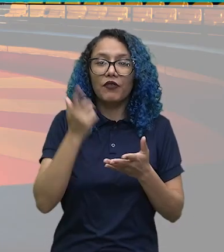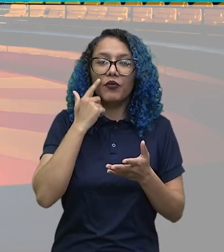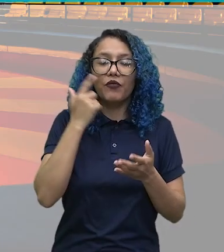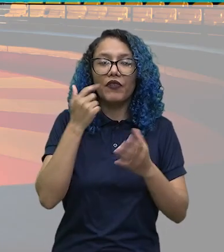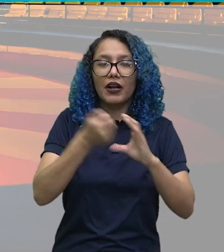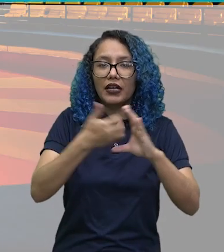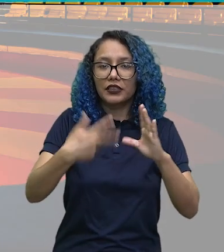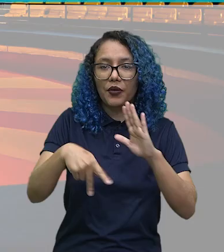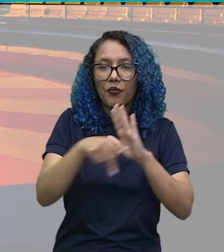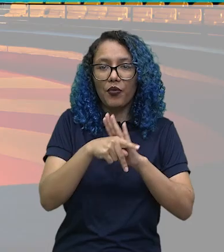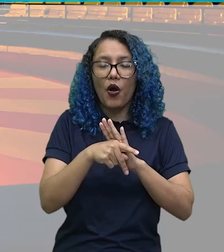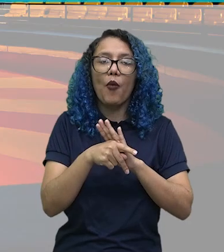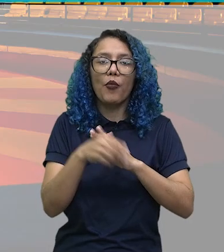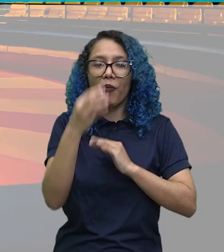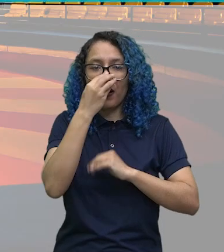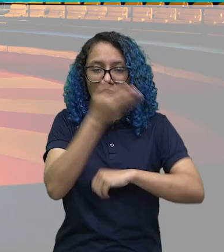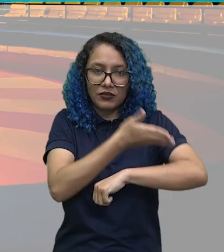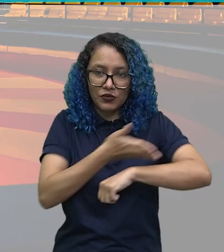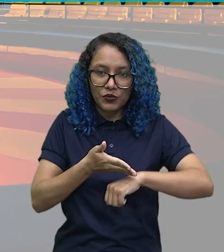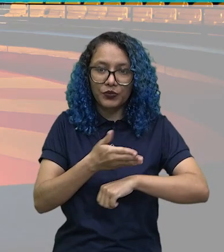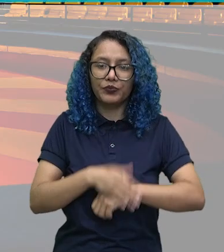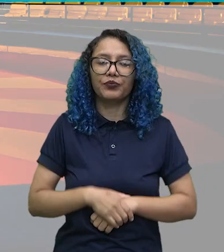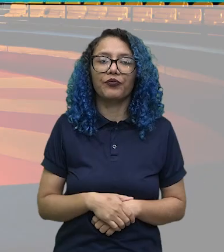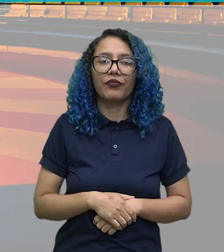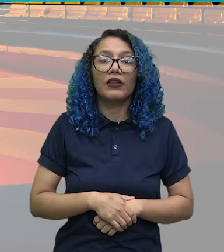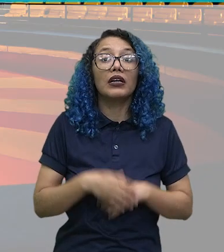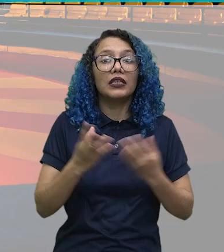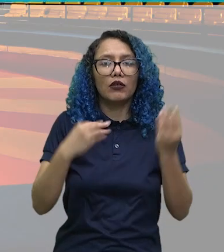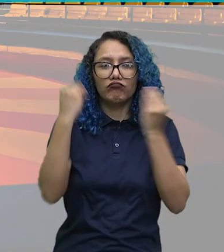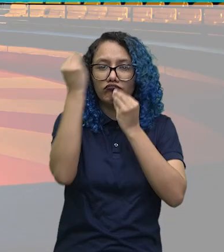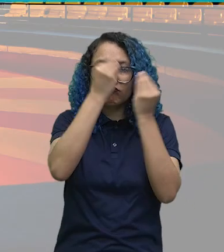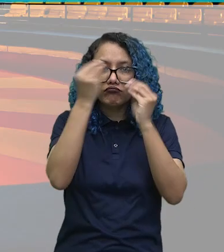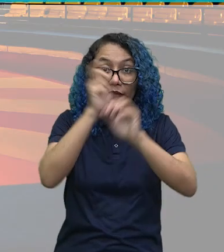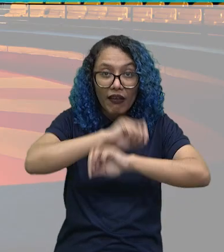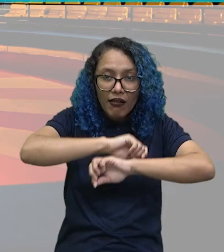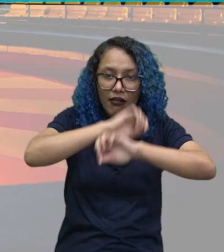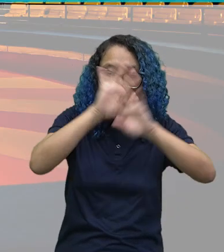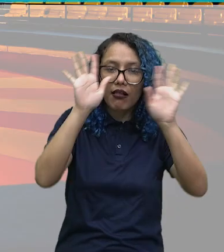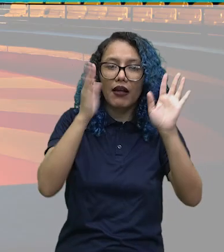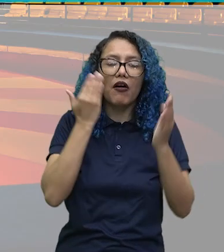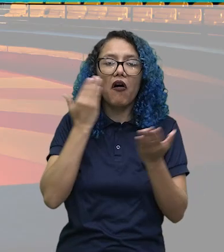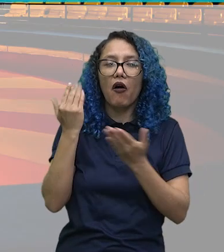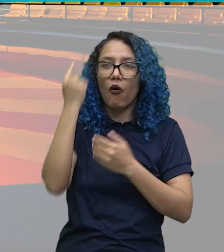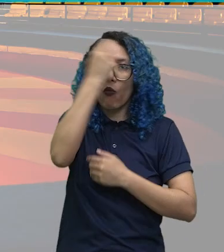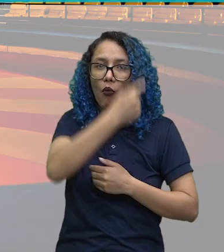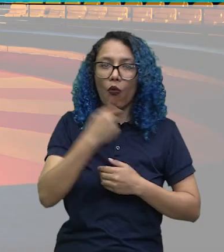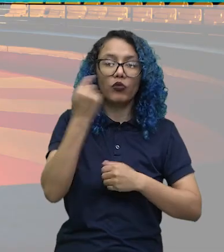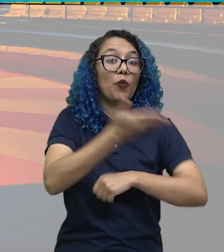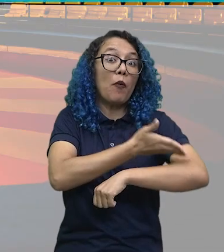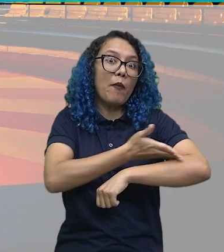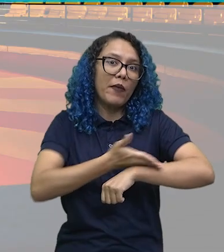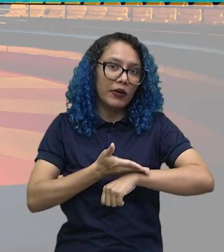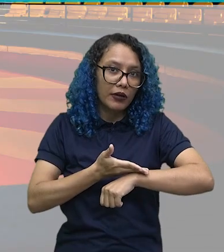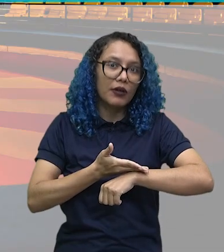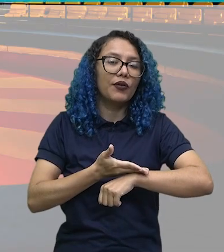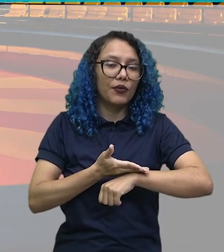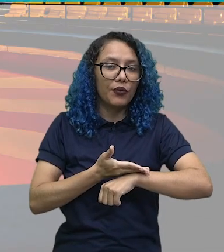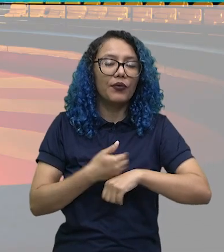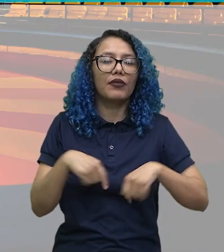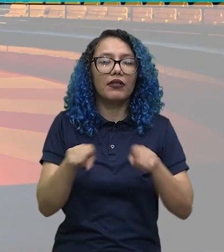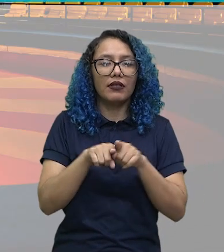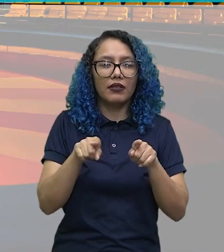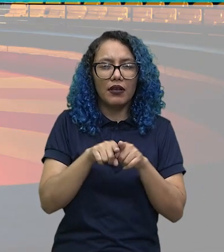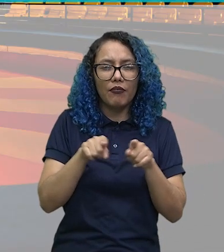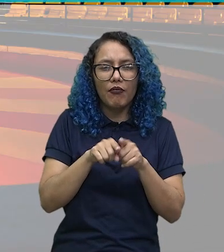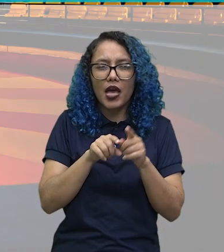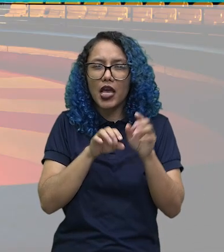Vamos ver as características do palhaço Clown, ou seja, com maquiagem clara, olha só o rosto dele todo branco,